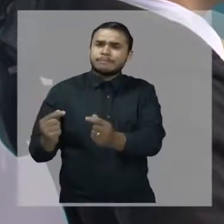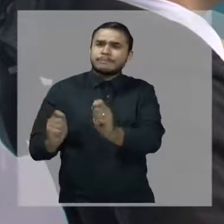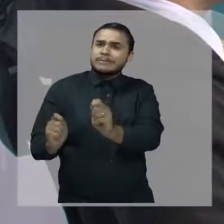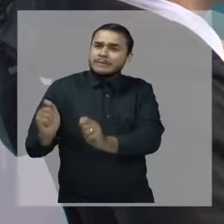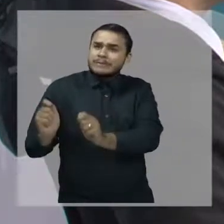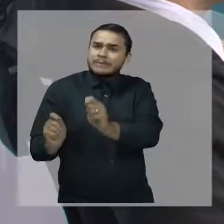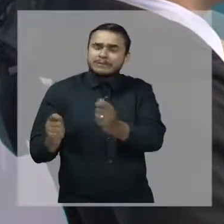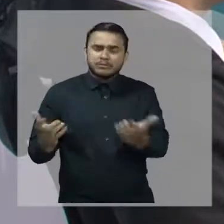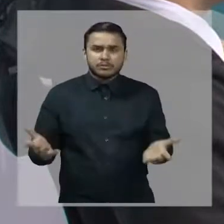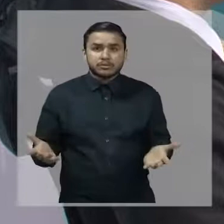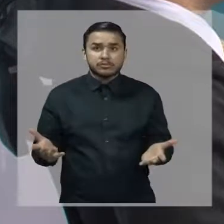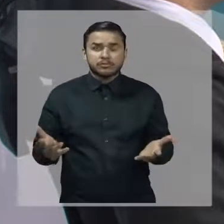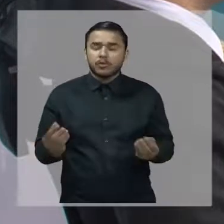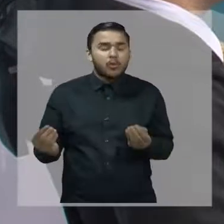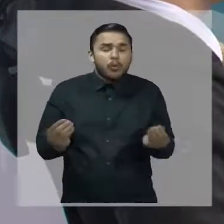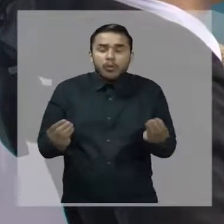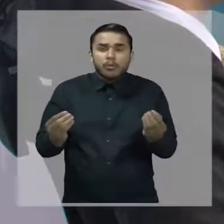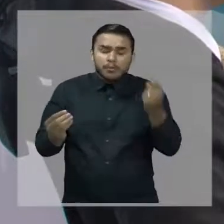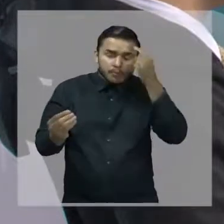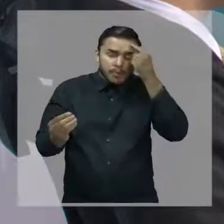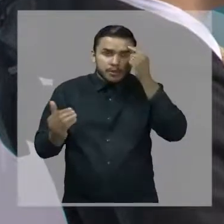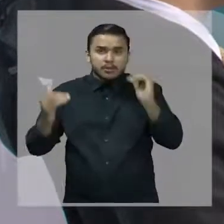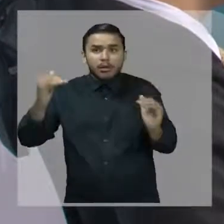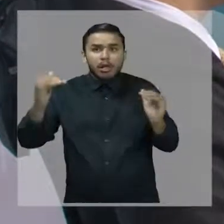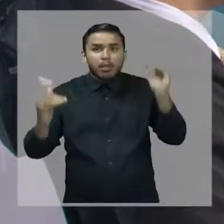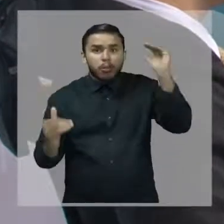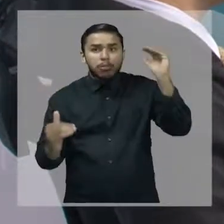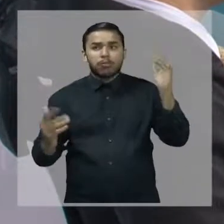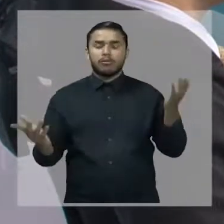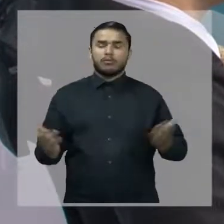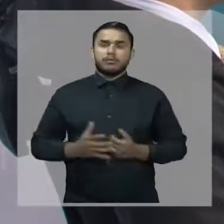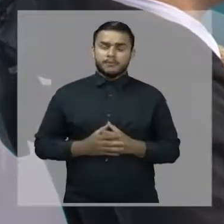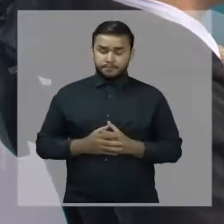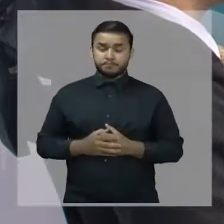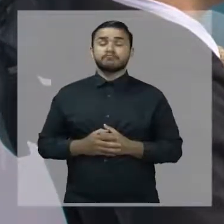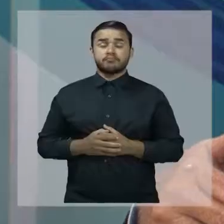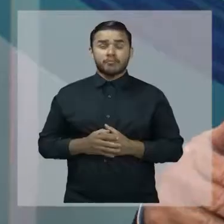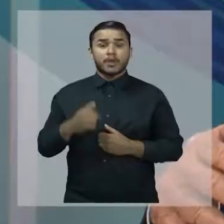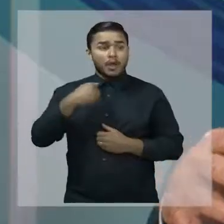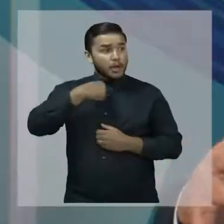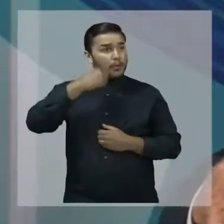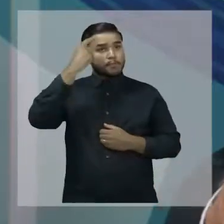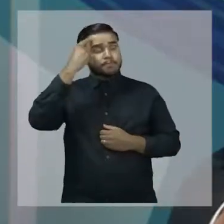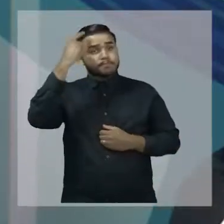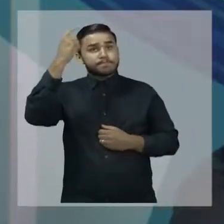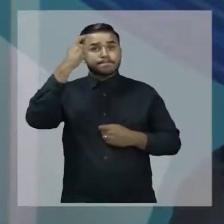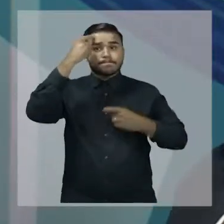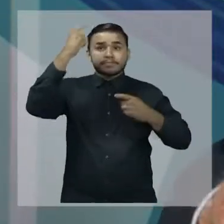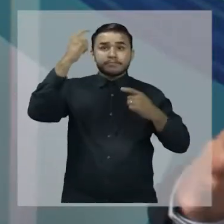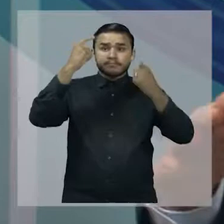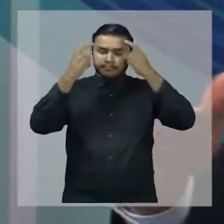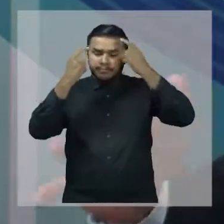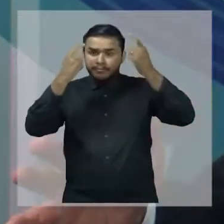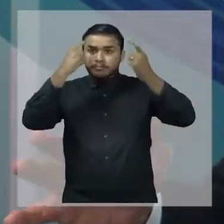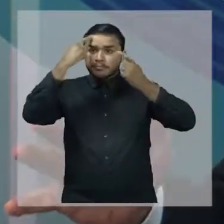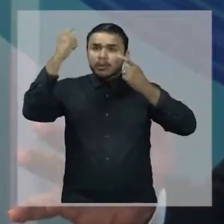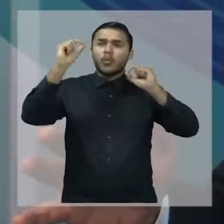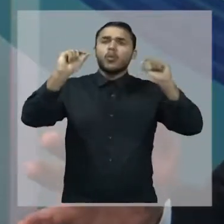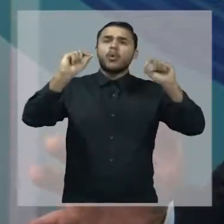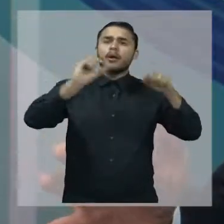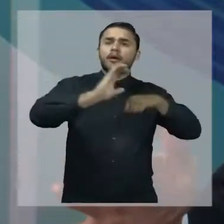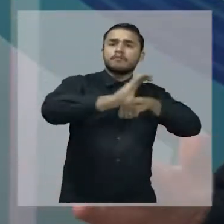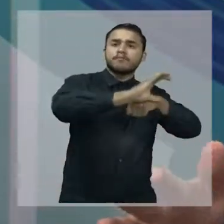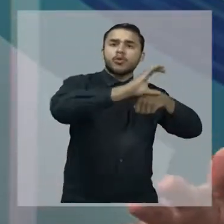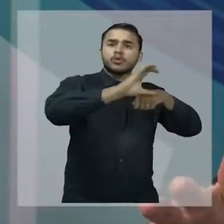fazer para isso? Então, a cada avanço que nós propunhamos na Constituição, em quaisquer dos capítulos que